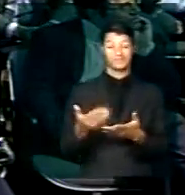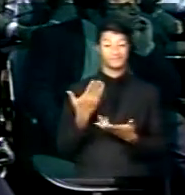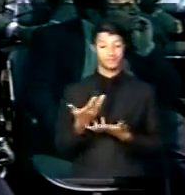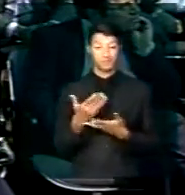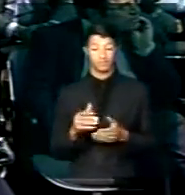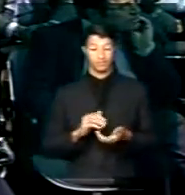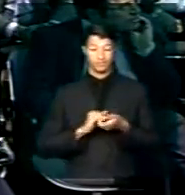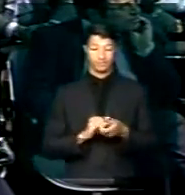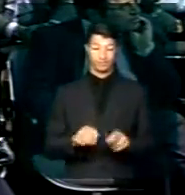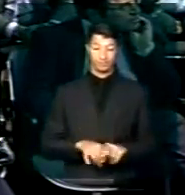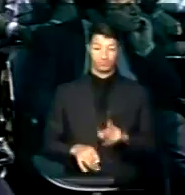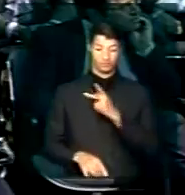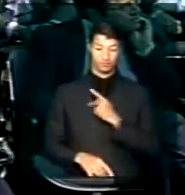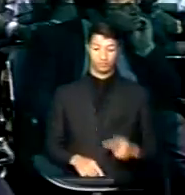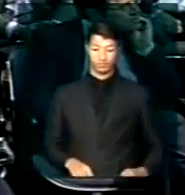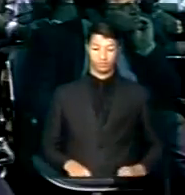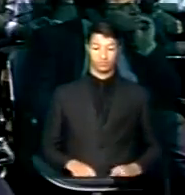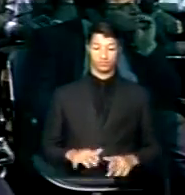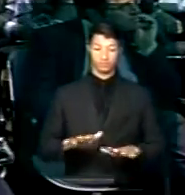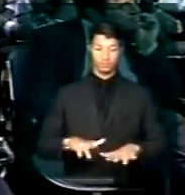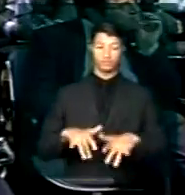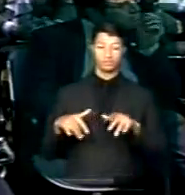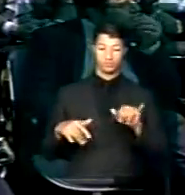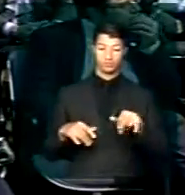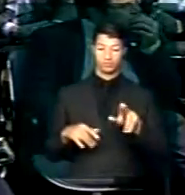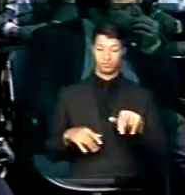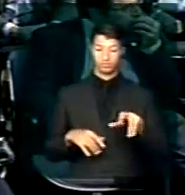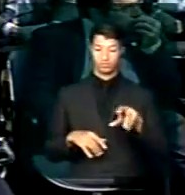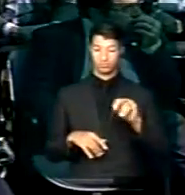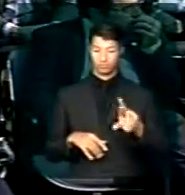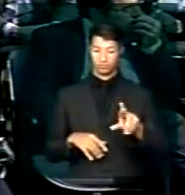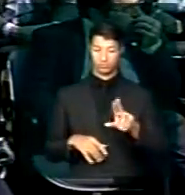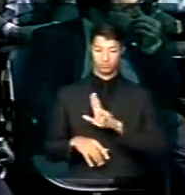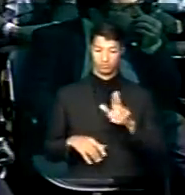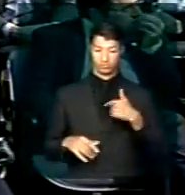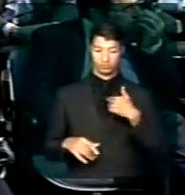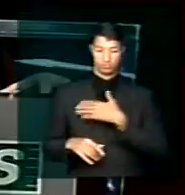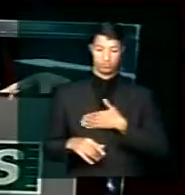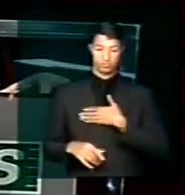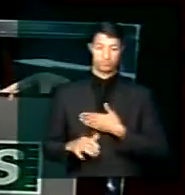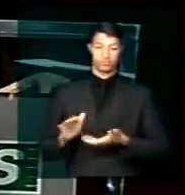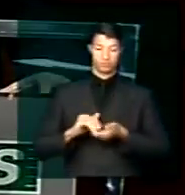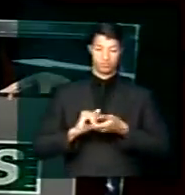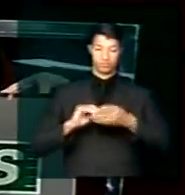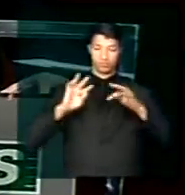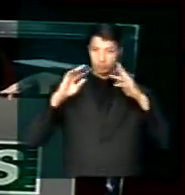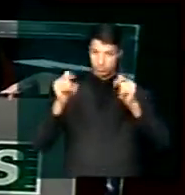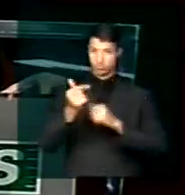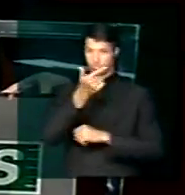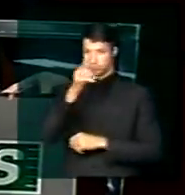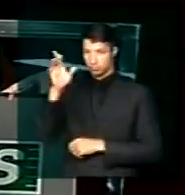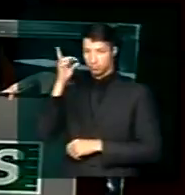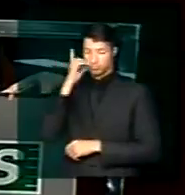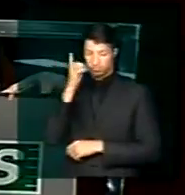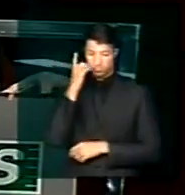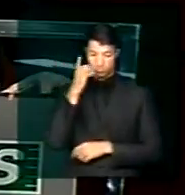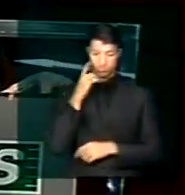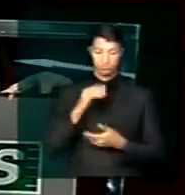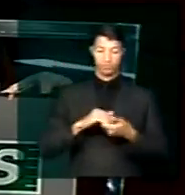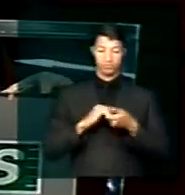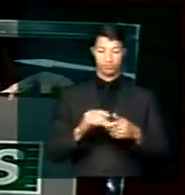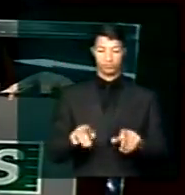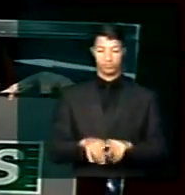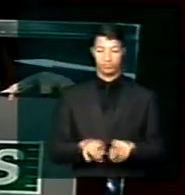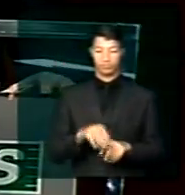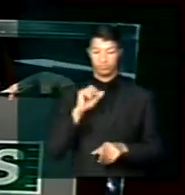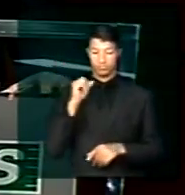Quero cumprimentar aqui o presidente da Assembleia, Júnior Mock, em nome de quem gostaria de cumprimentar todos os outros deputados e cumprimentar